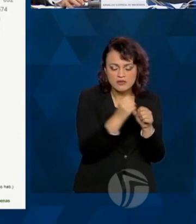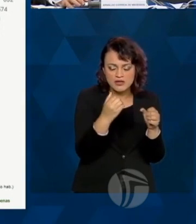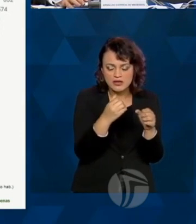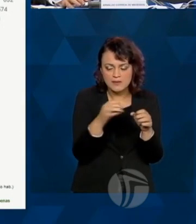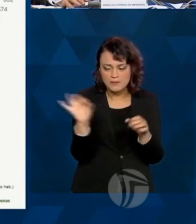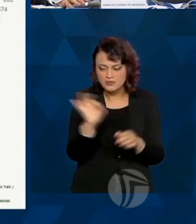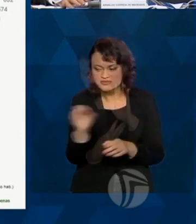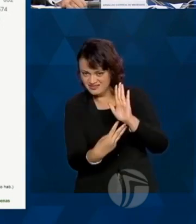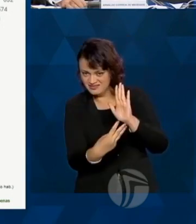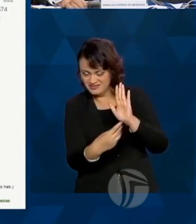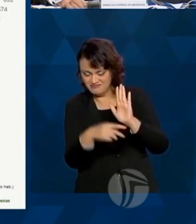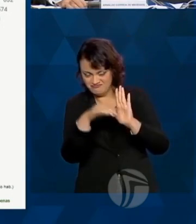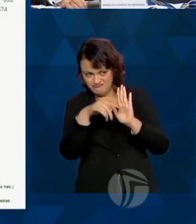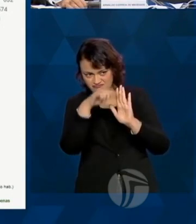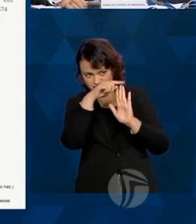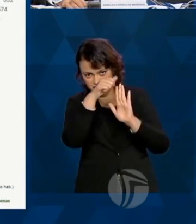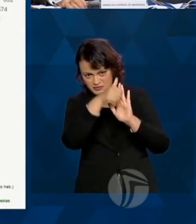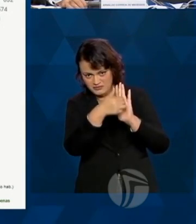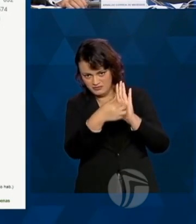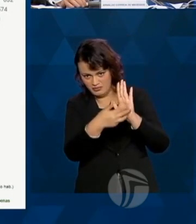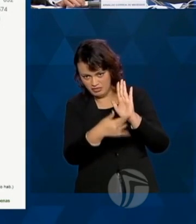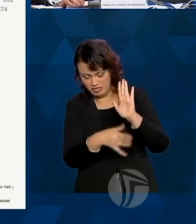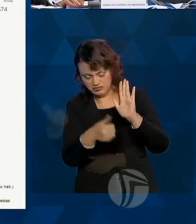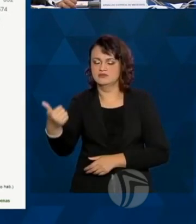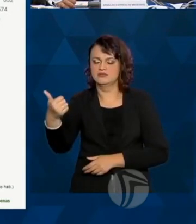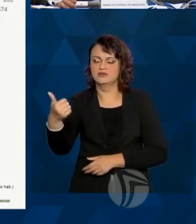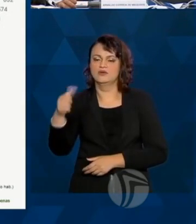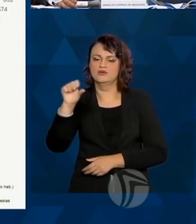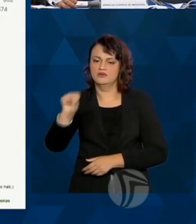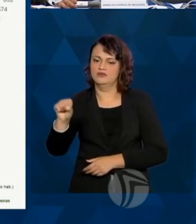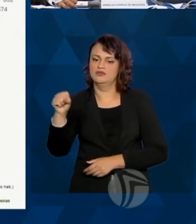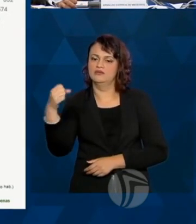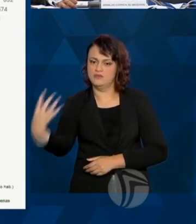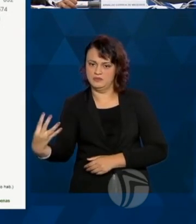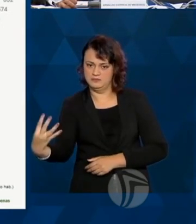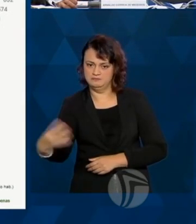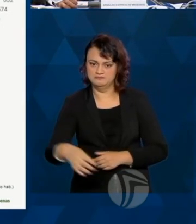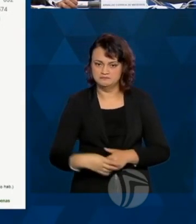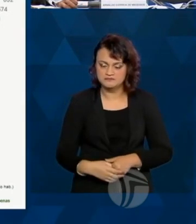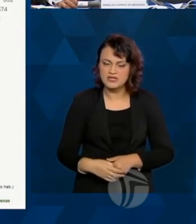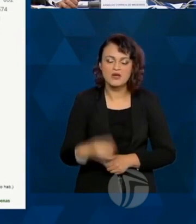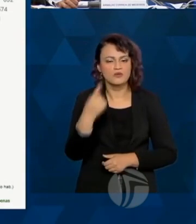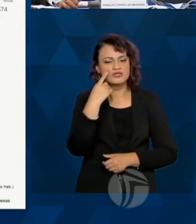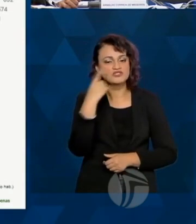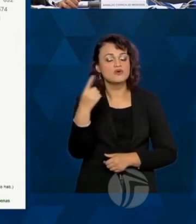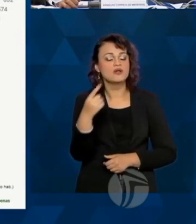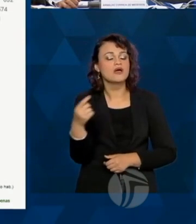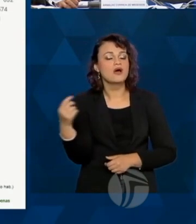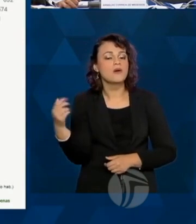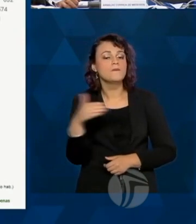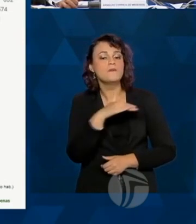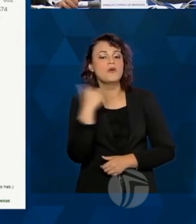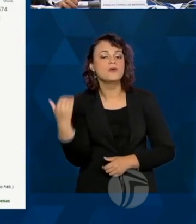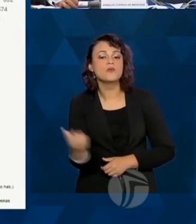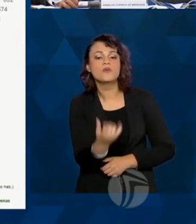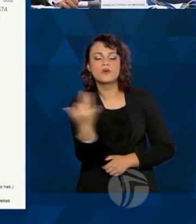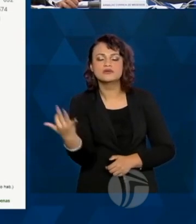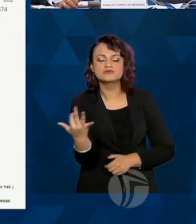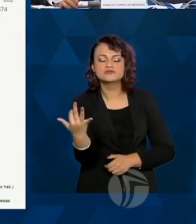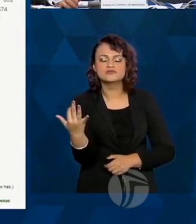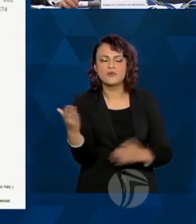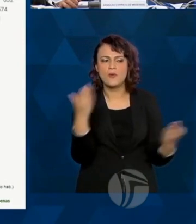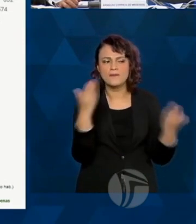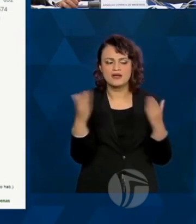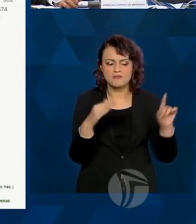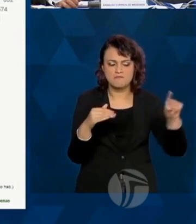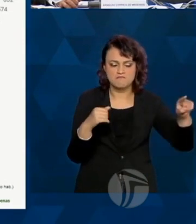Brasil permanece na 13ª posição. Quando a gente olha a mortalidade, né, por